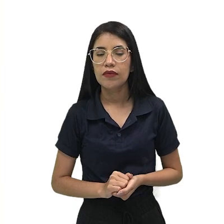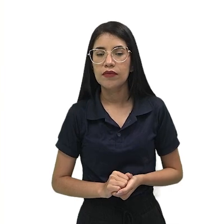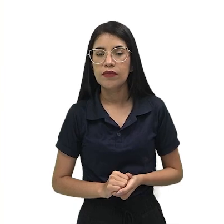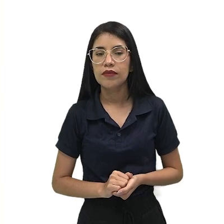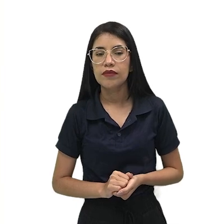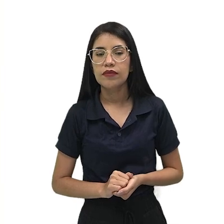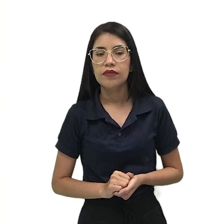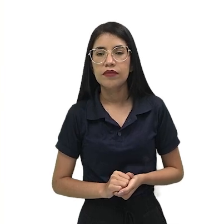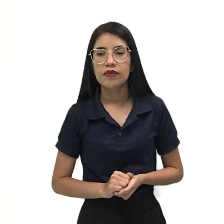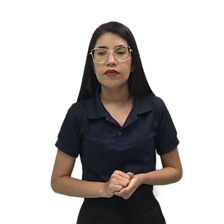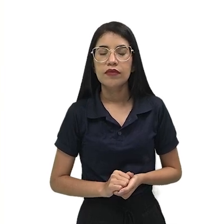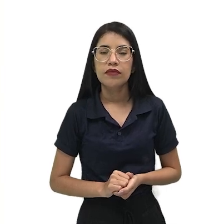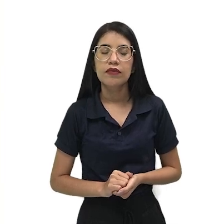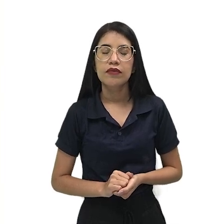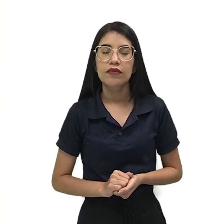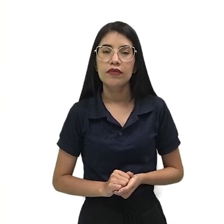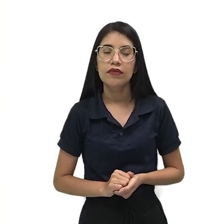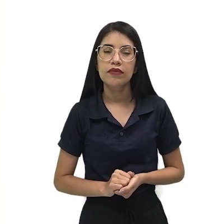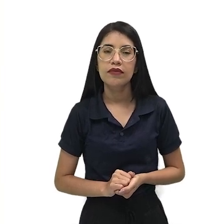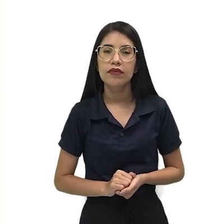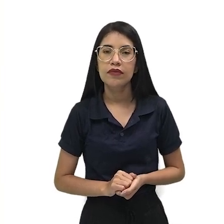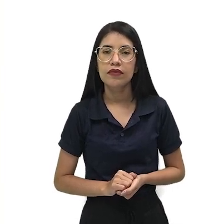Letra C.